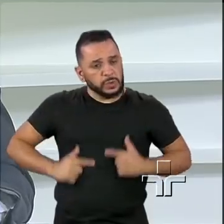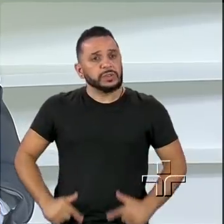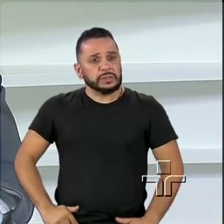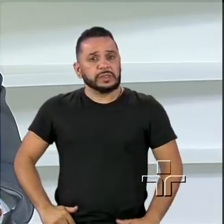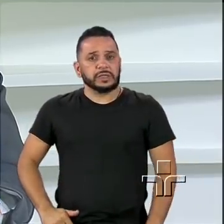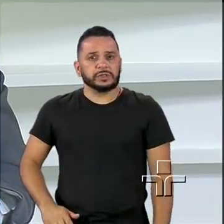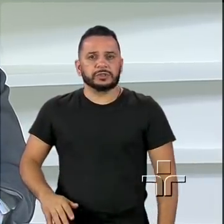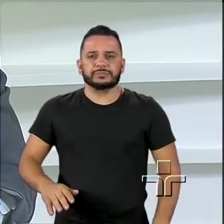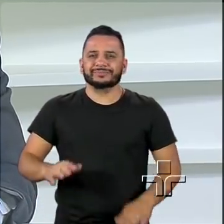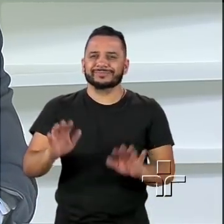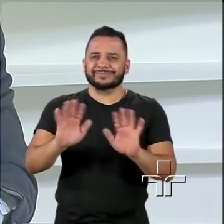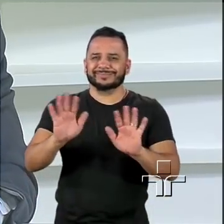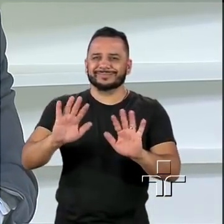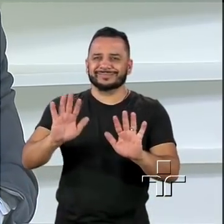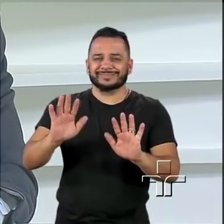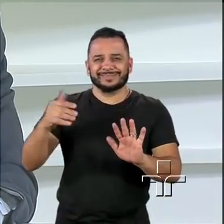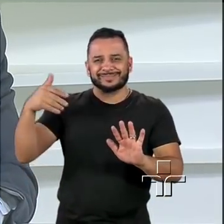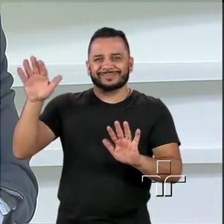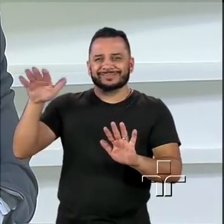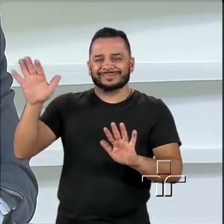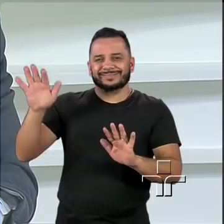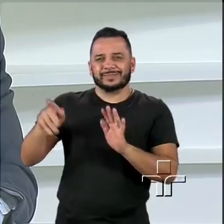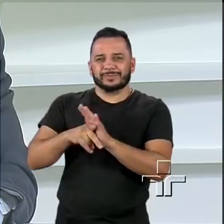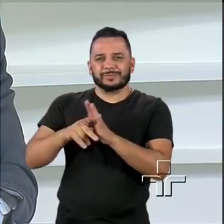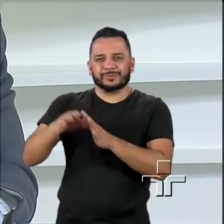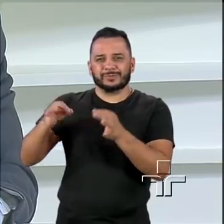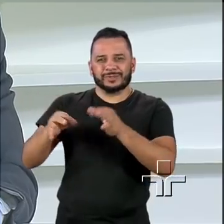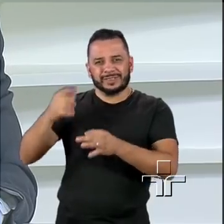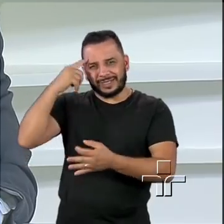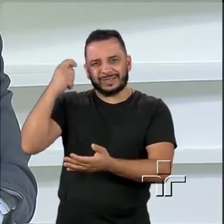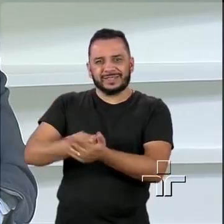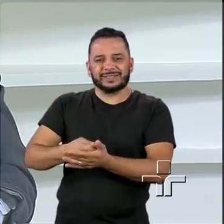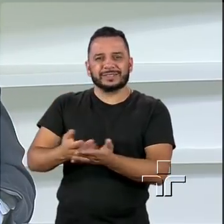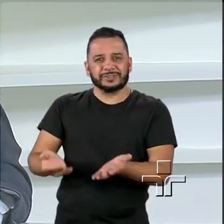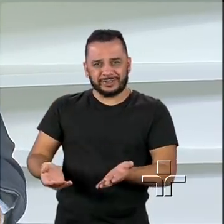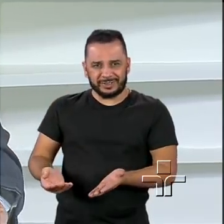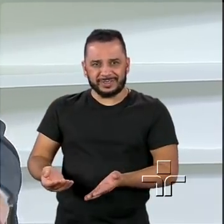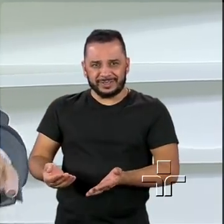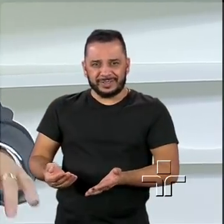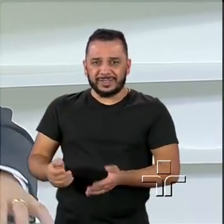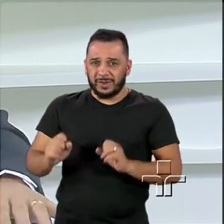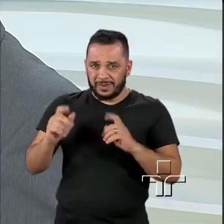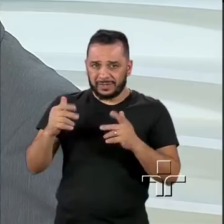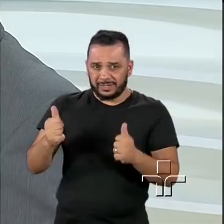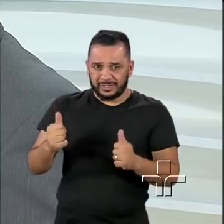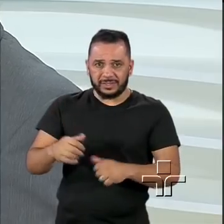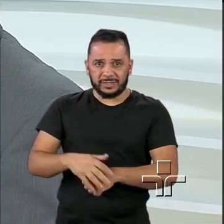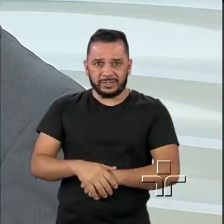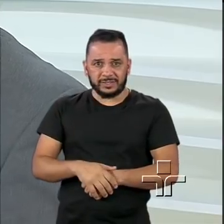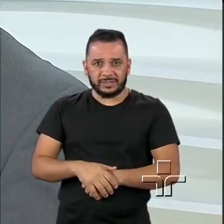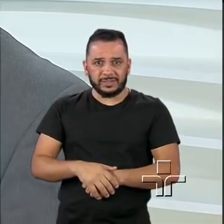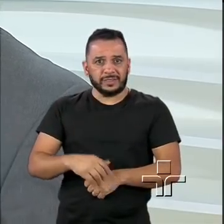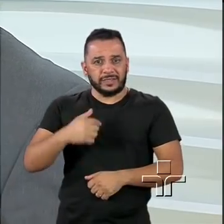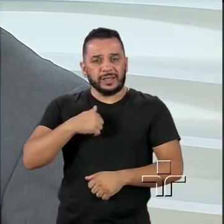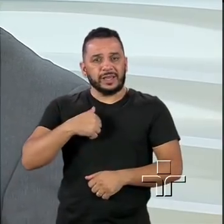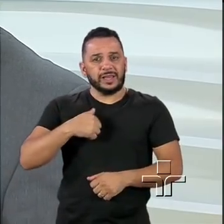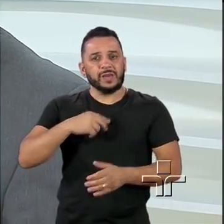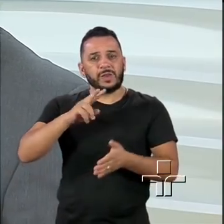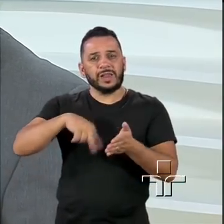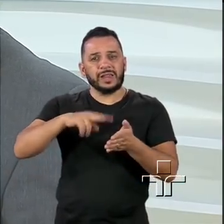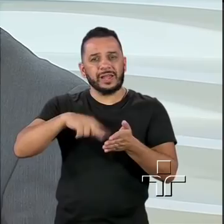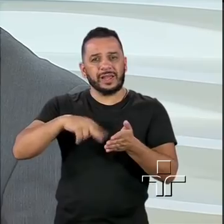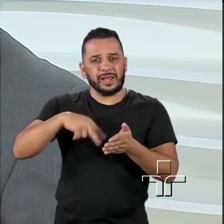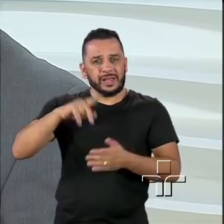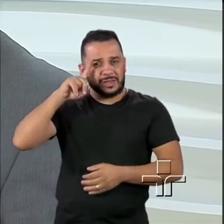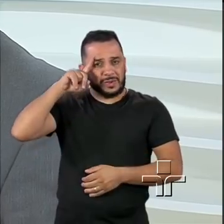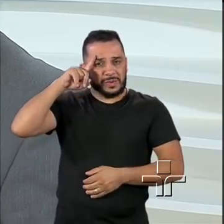aí vamos deixar isso para a Justiça decidir, o Figueiredo ali, que quer te fazer a sentença do Sérgio Moro e não encontro lá